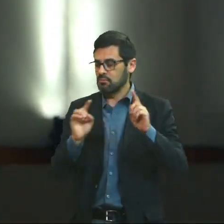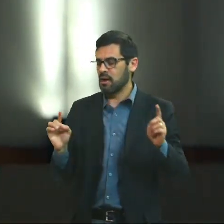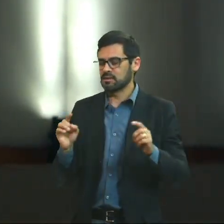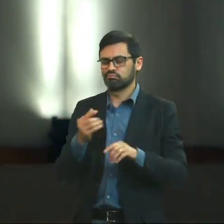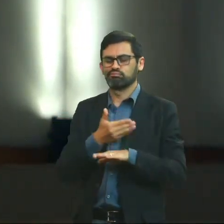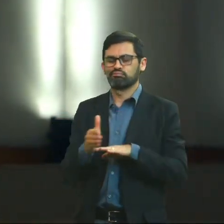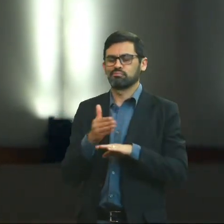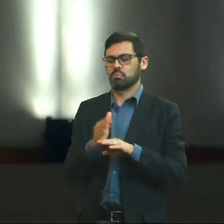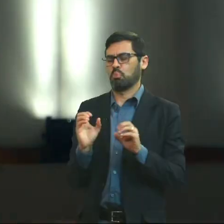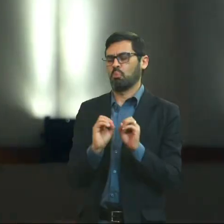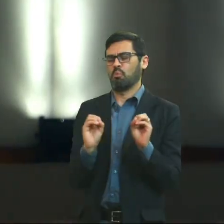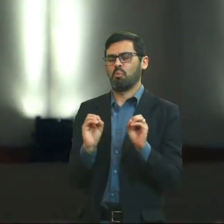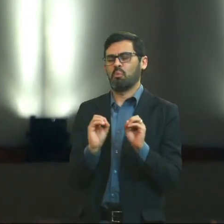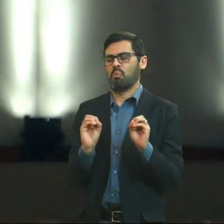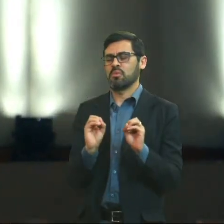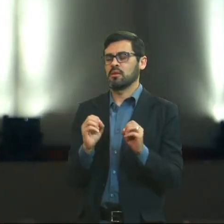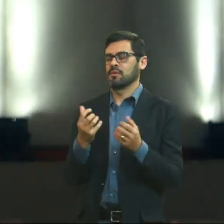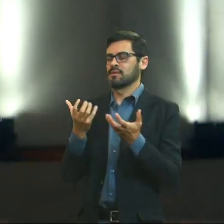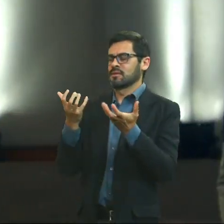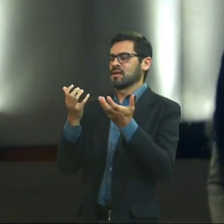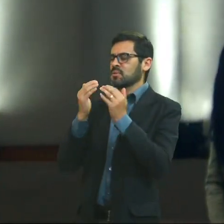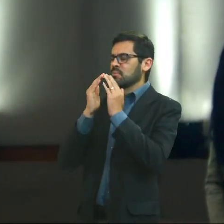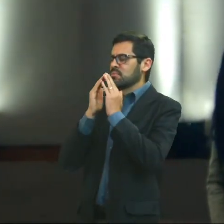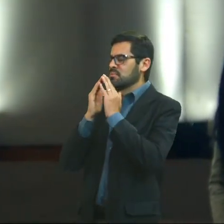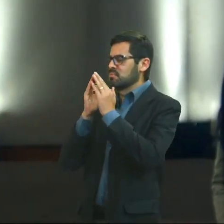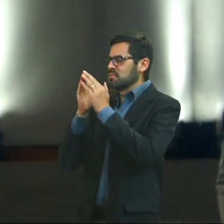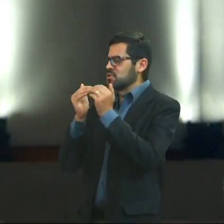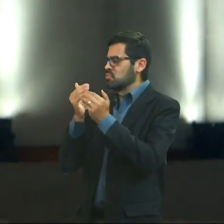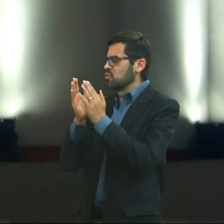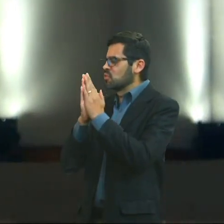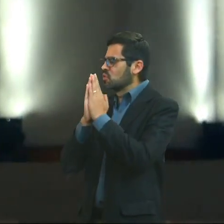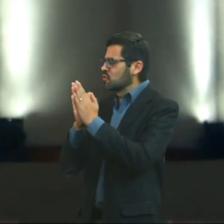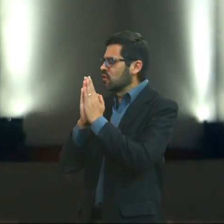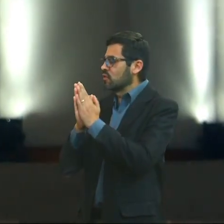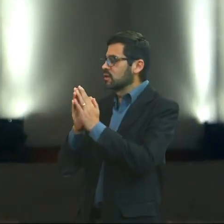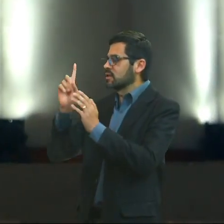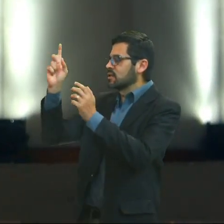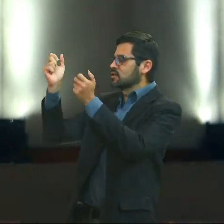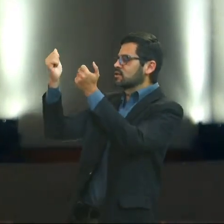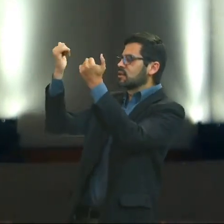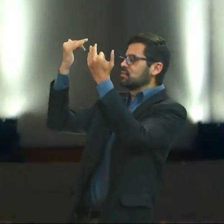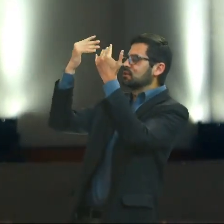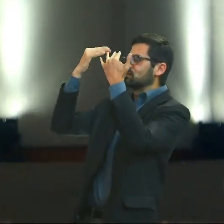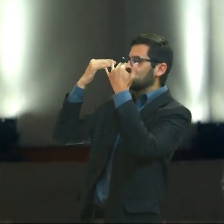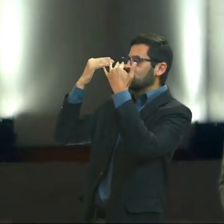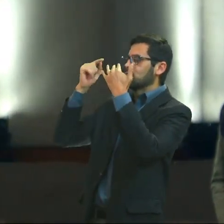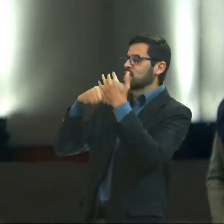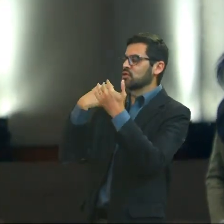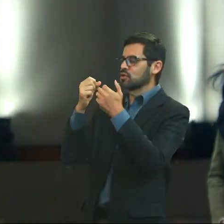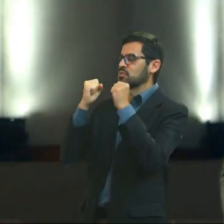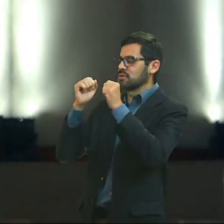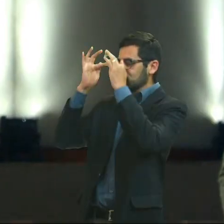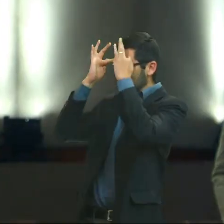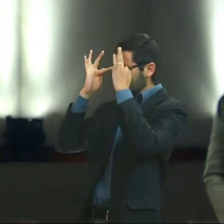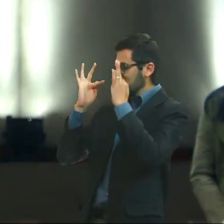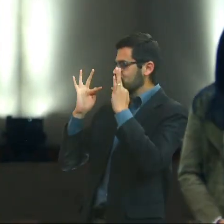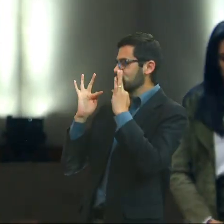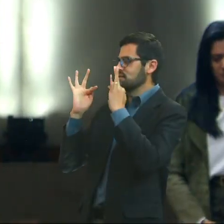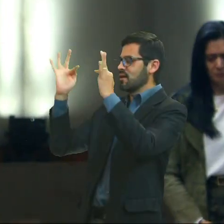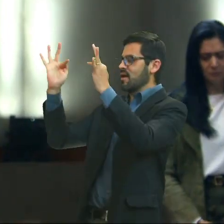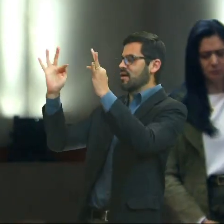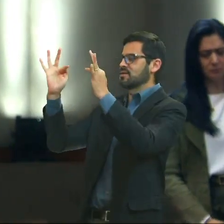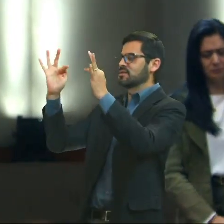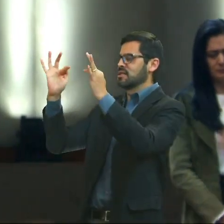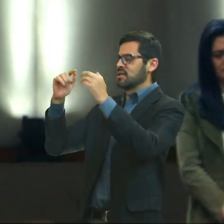viviam ela. Eu quero pedir, Pai, que quando as bênçãos vierem, nós possamos Te honrar com os nossos recursos, com a